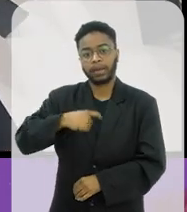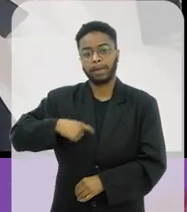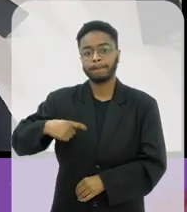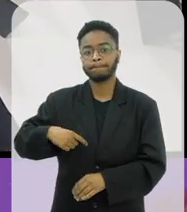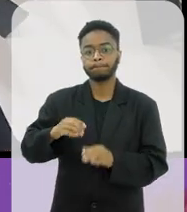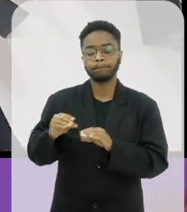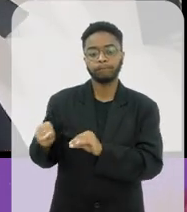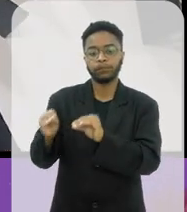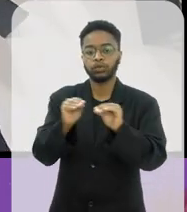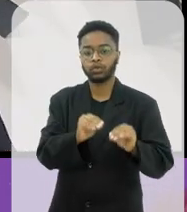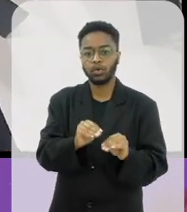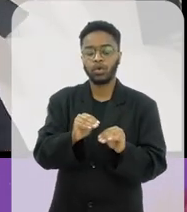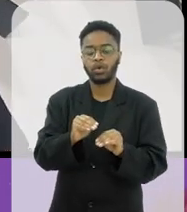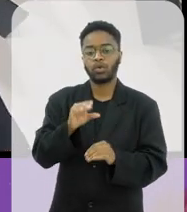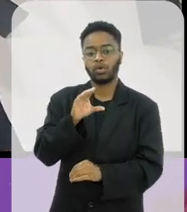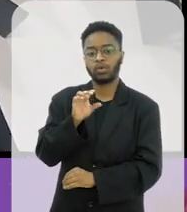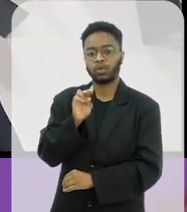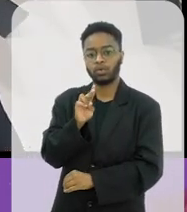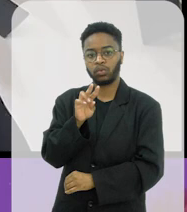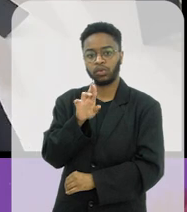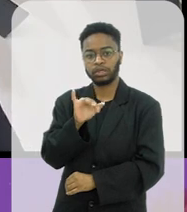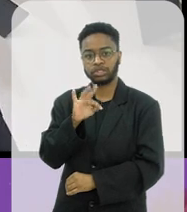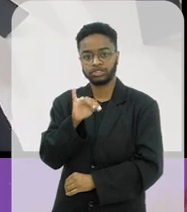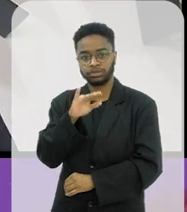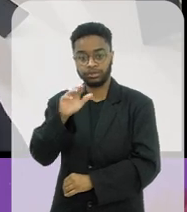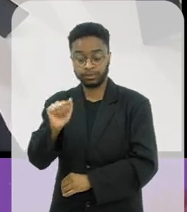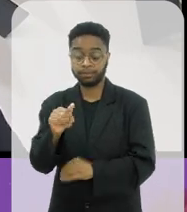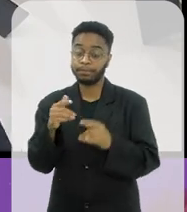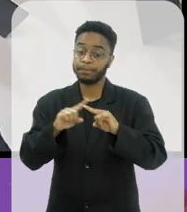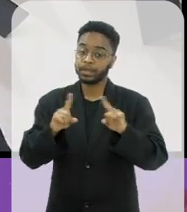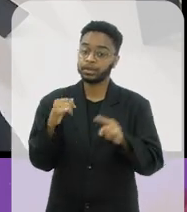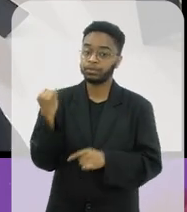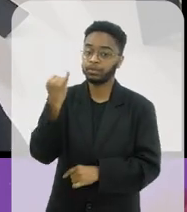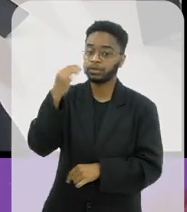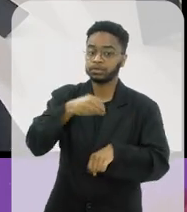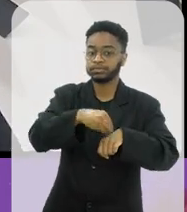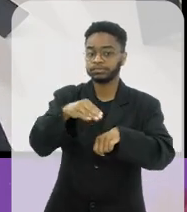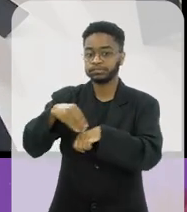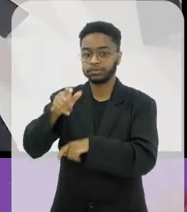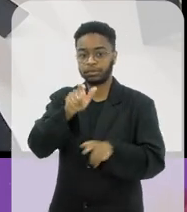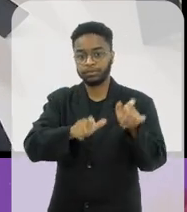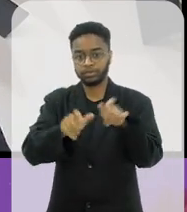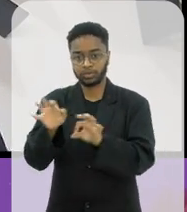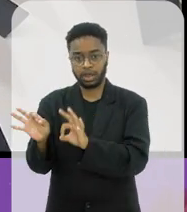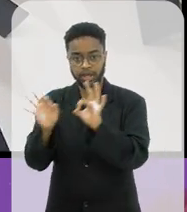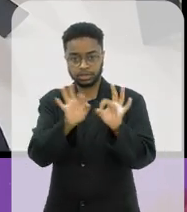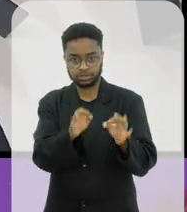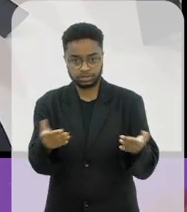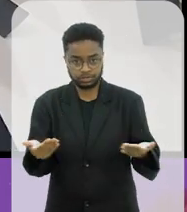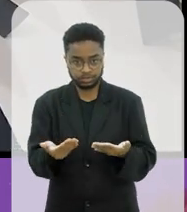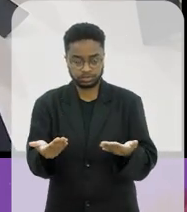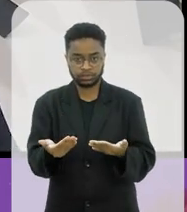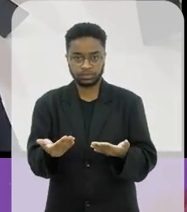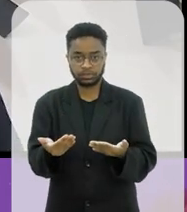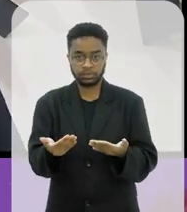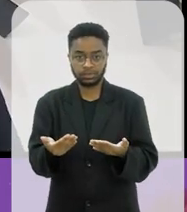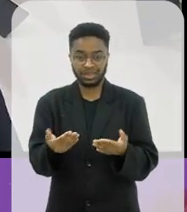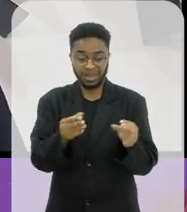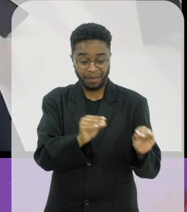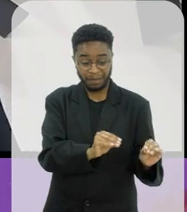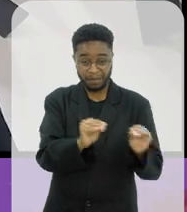Curitiba. Mas aí tem um aspecto que é importante a gente trazer neste momento para quem está nos acompanhando.